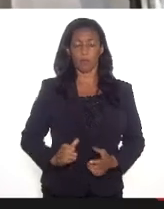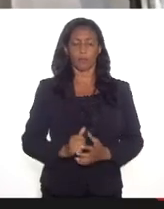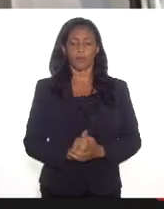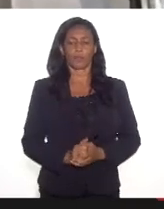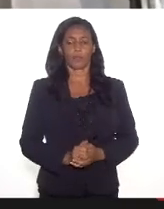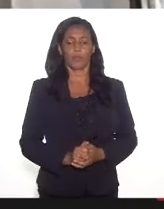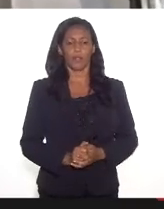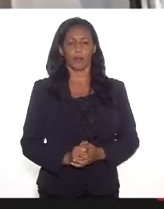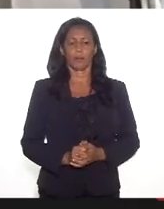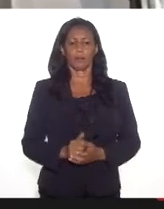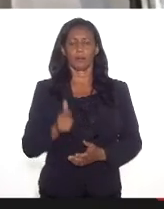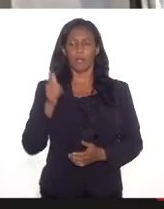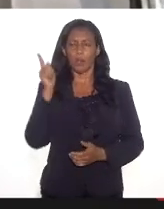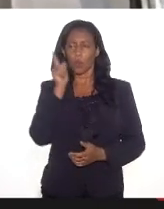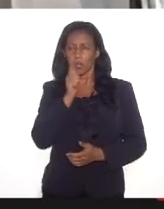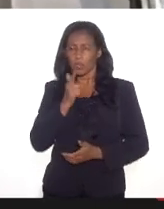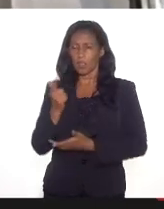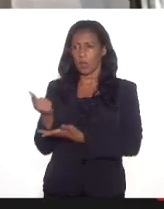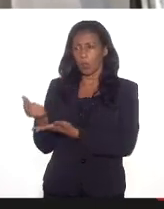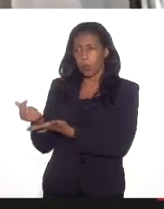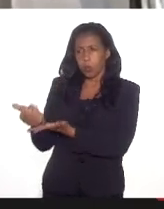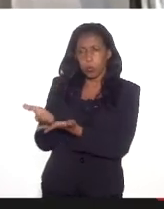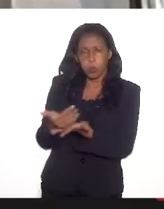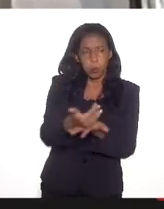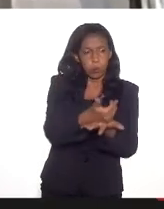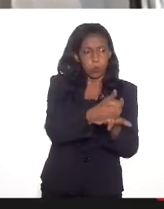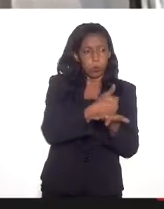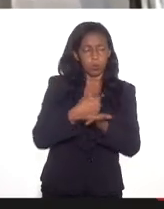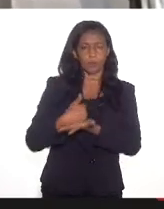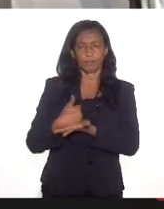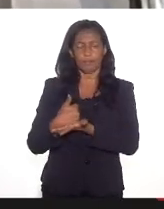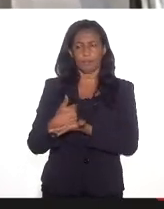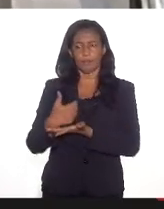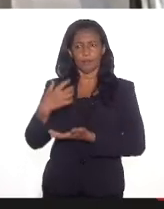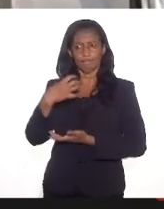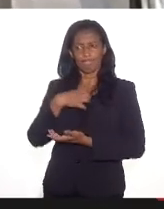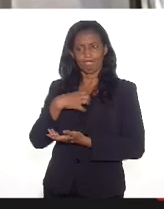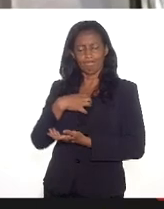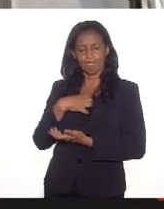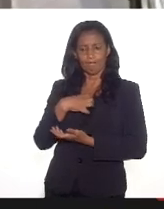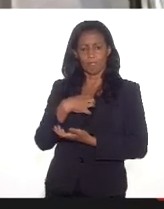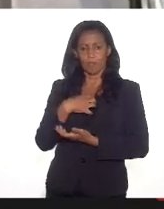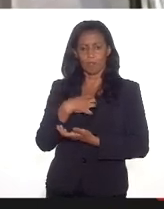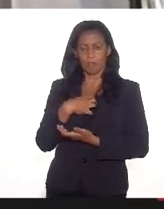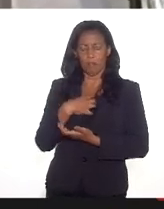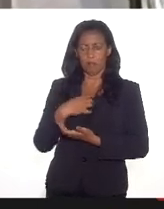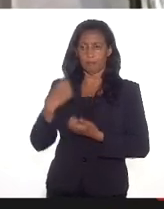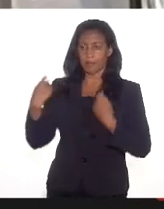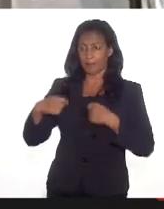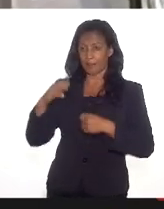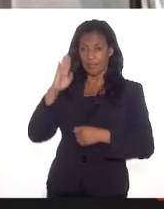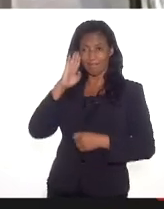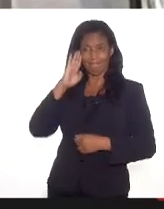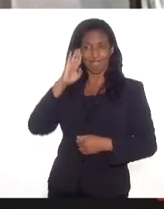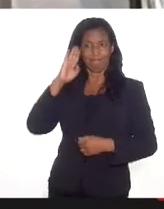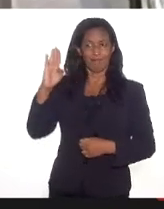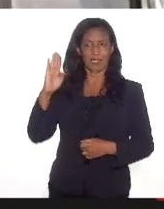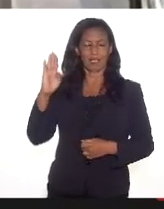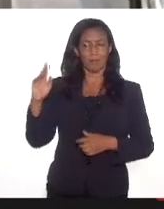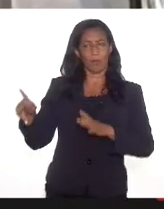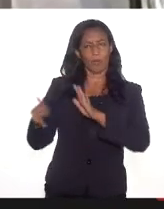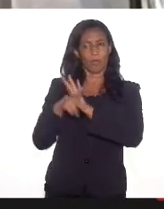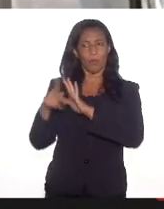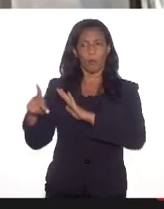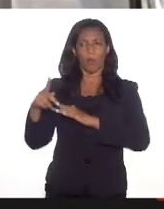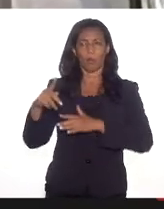angariar recursos no sentido de enfrentar aquilo que deveria ser a premissa fundamental do Estado Democrático